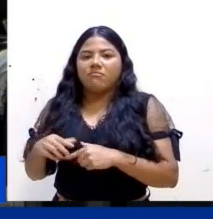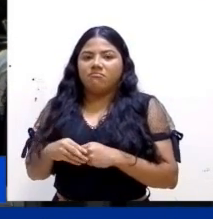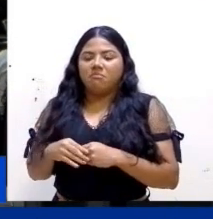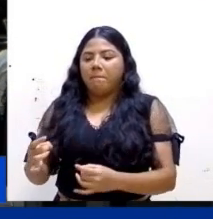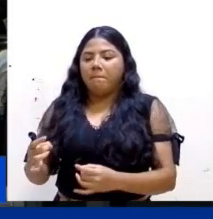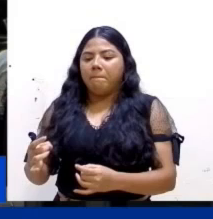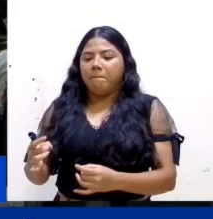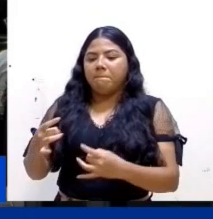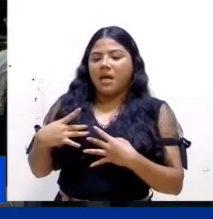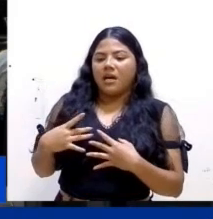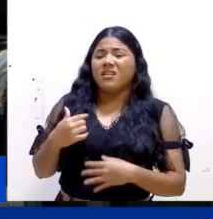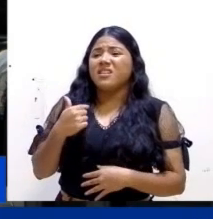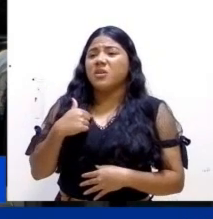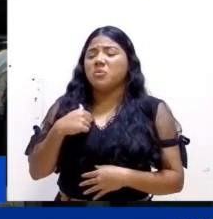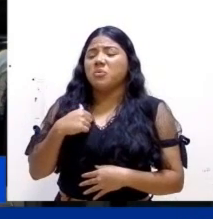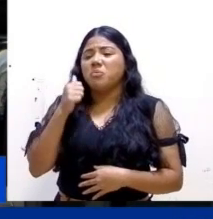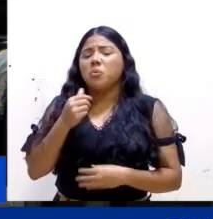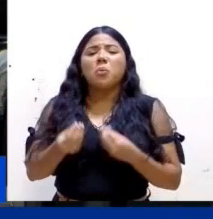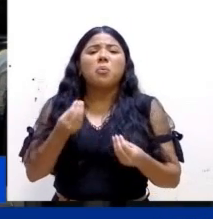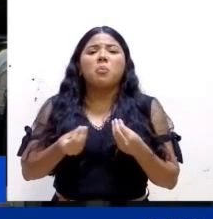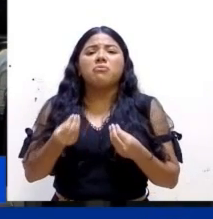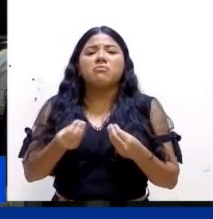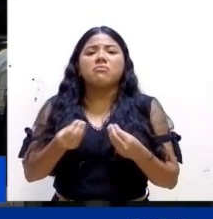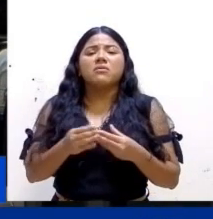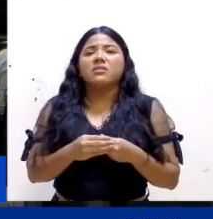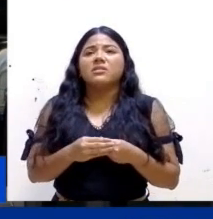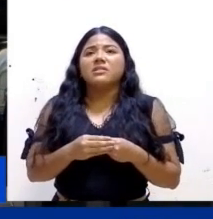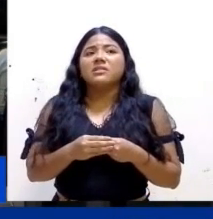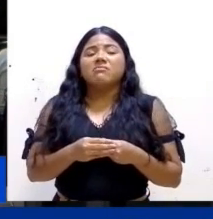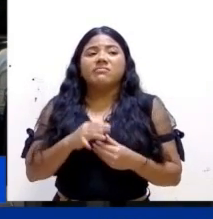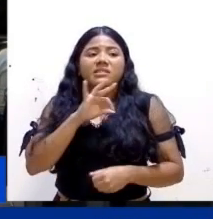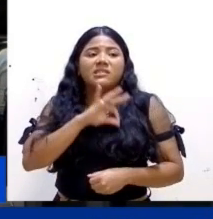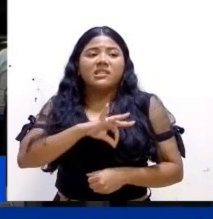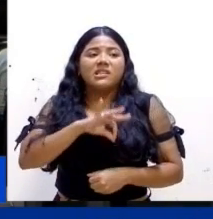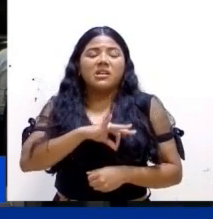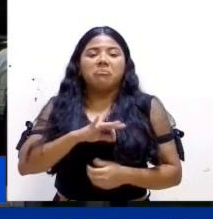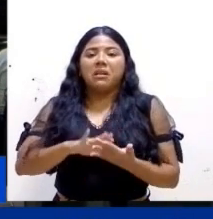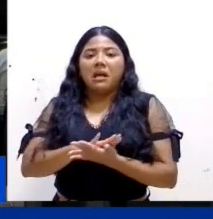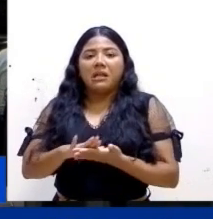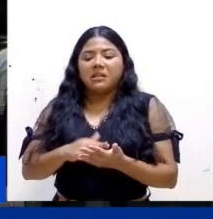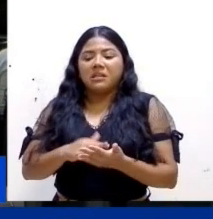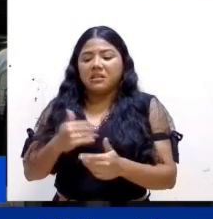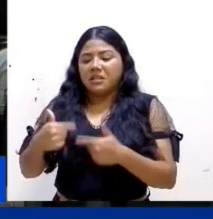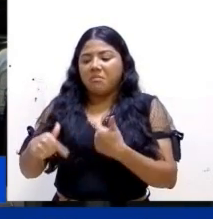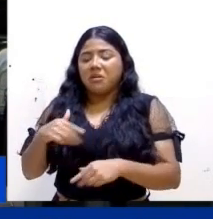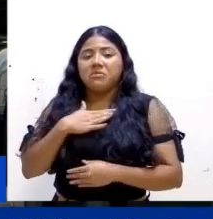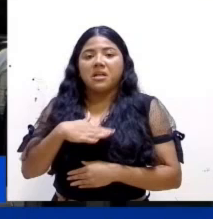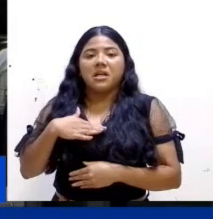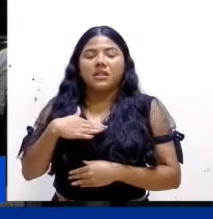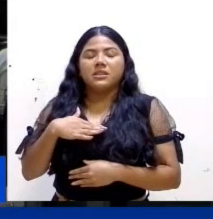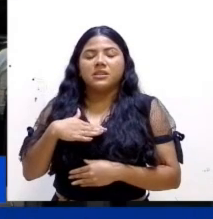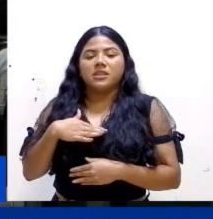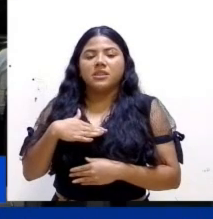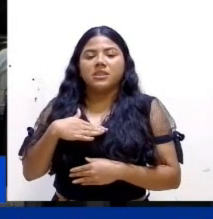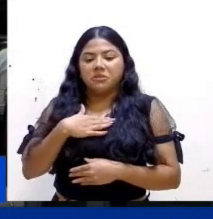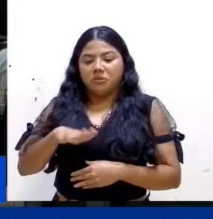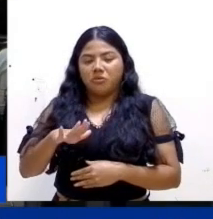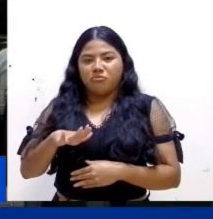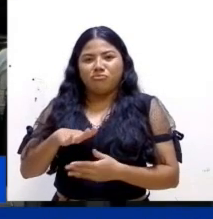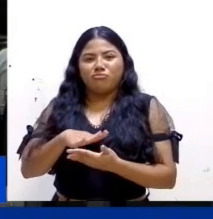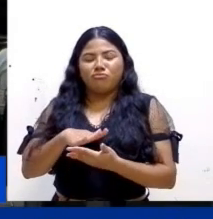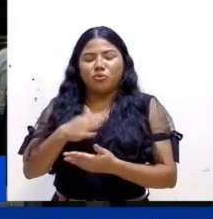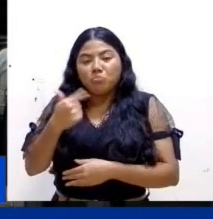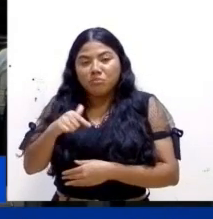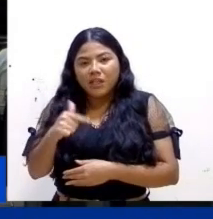e agora eu não sei o que eu faço. Eu não estou inserida no mercado de trabalho. Você